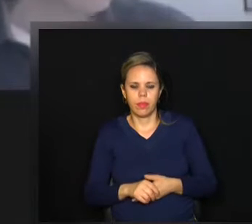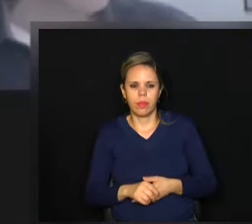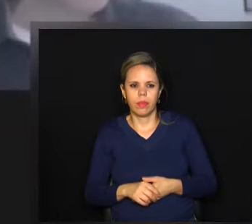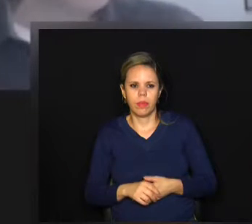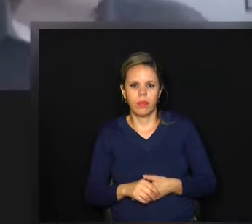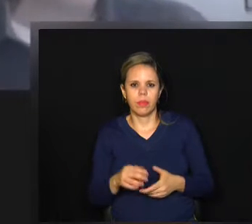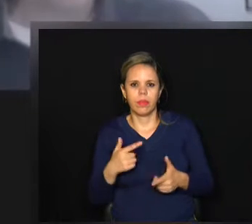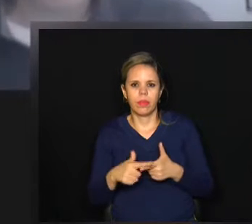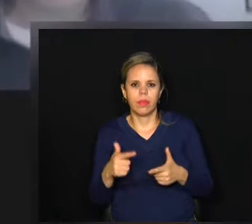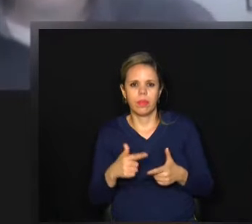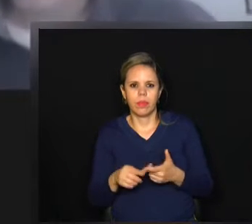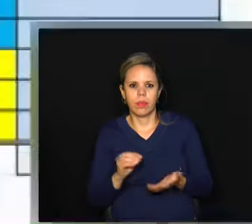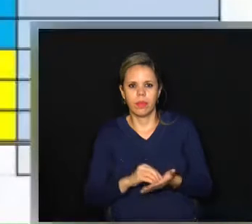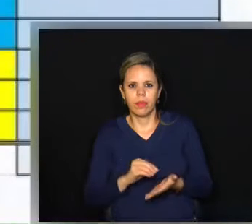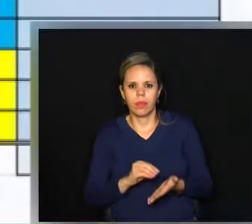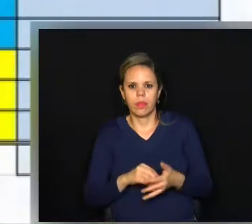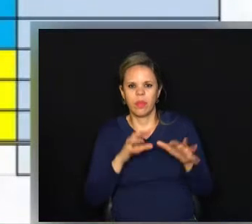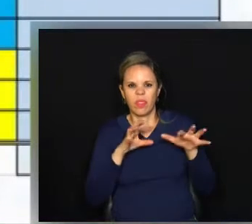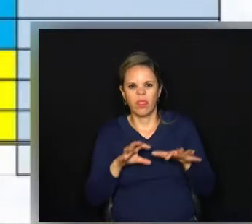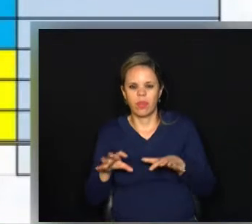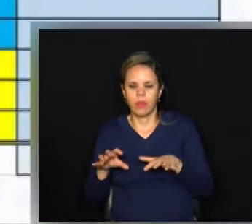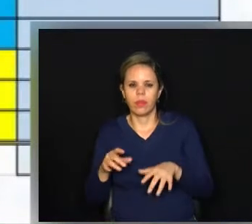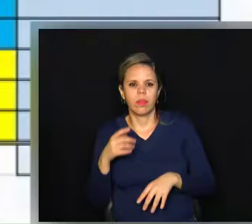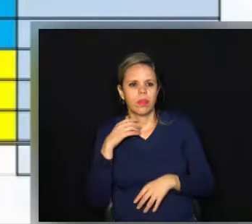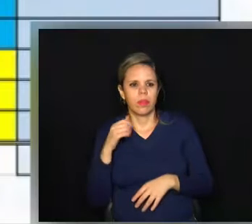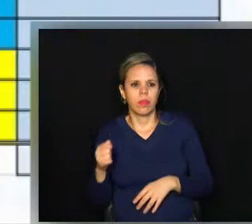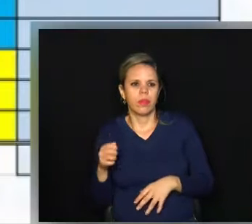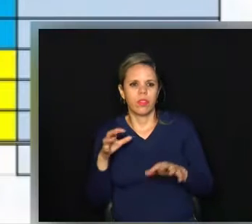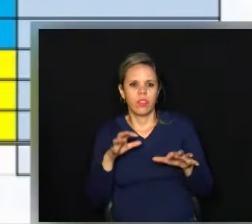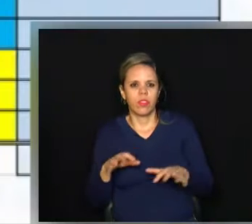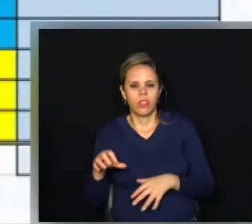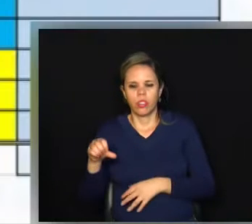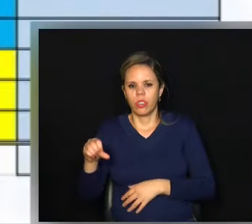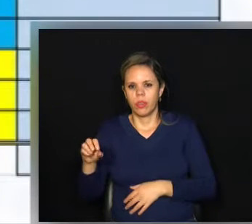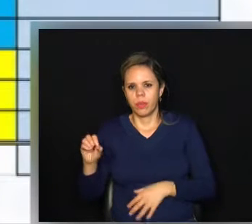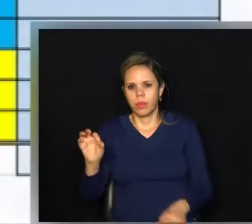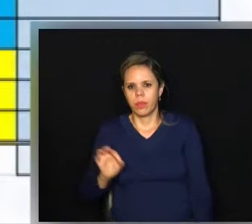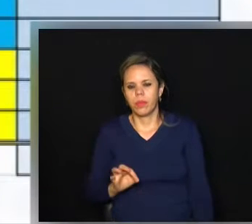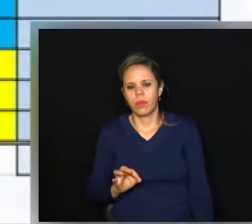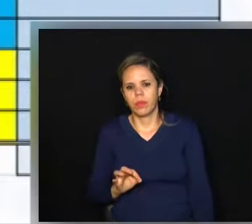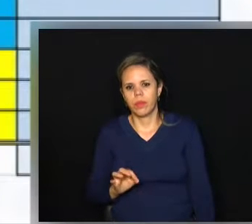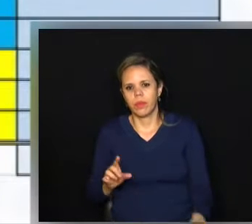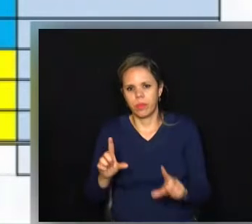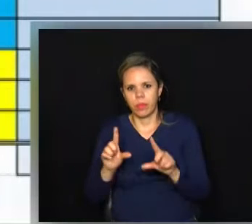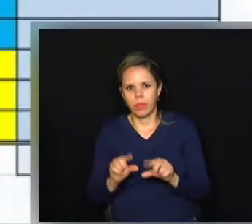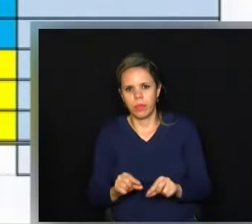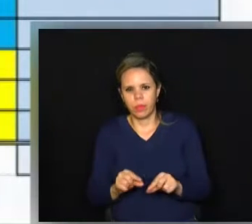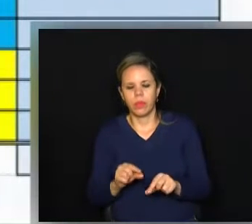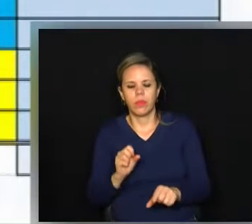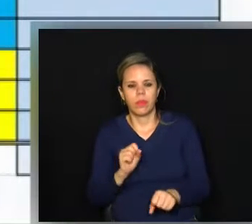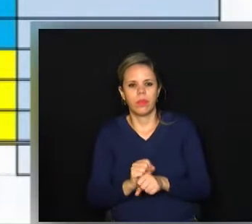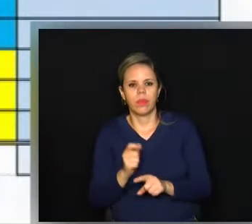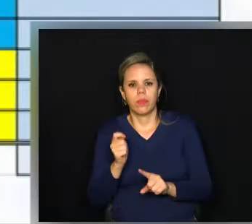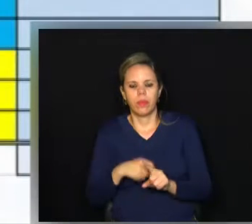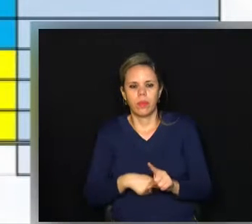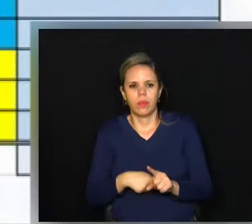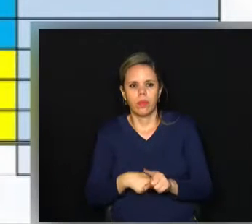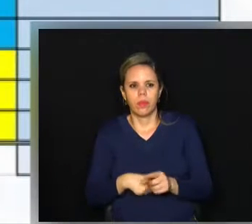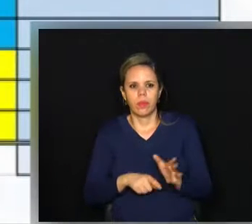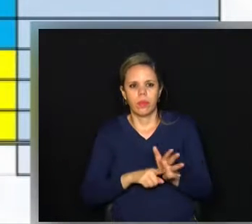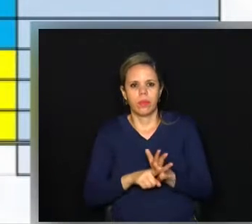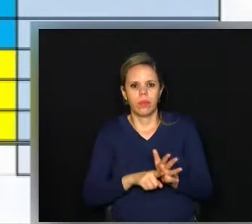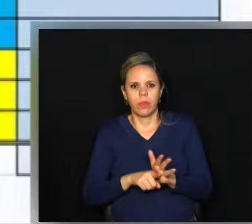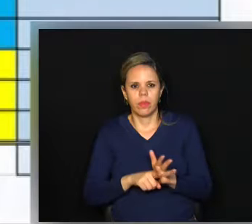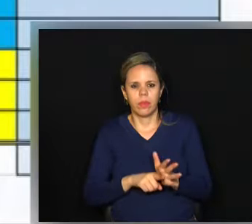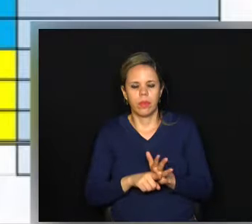problema da falta de chuvas. Só em abril, choveu 90% abaixo do esperado para o mês, segundo